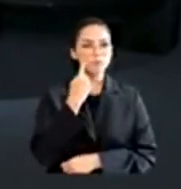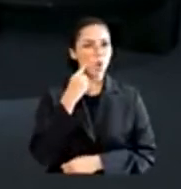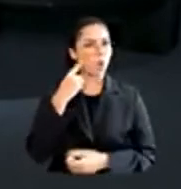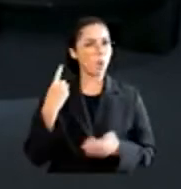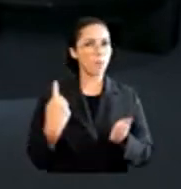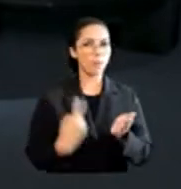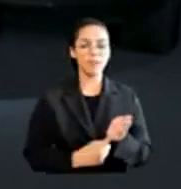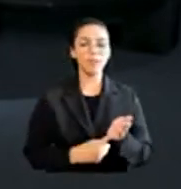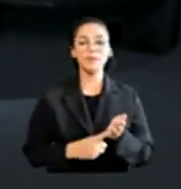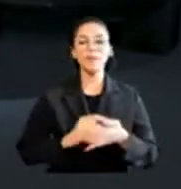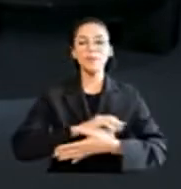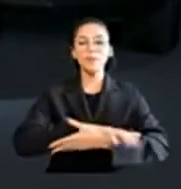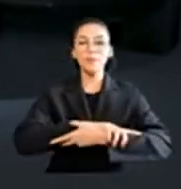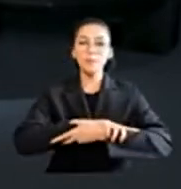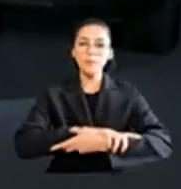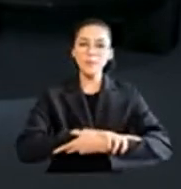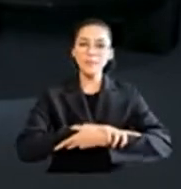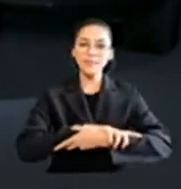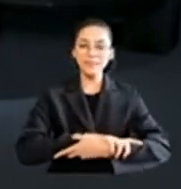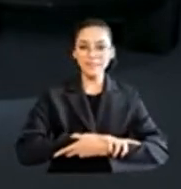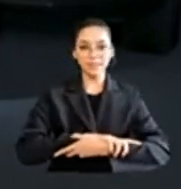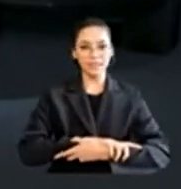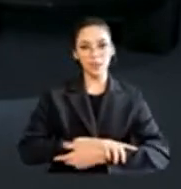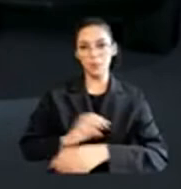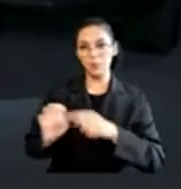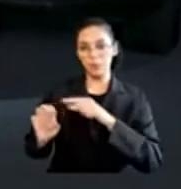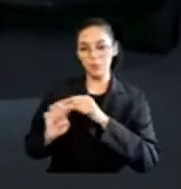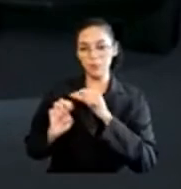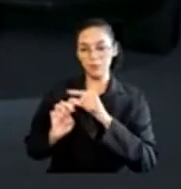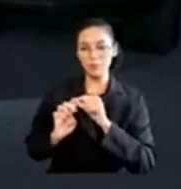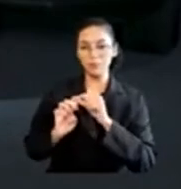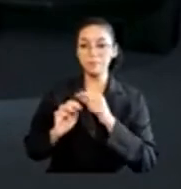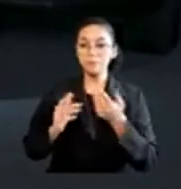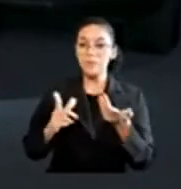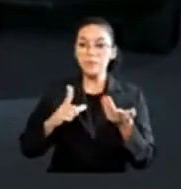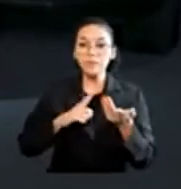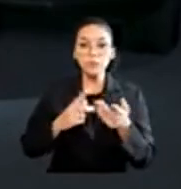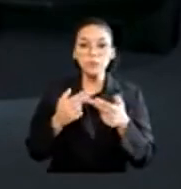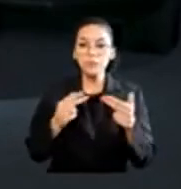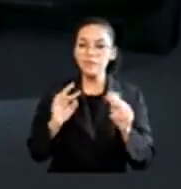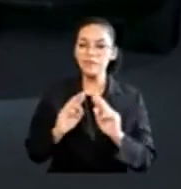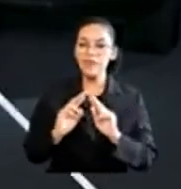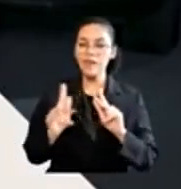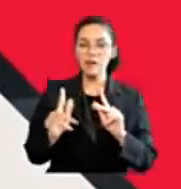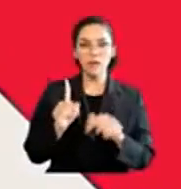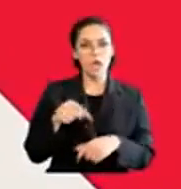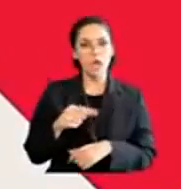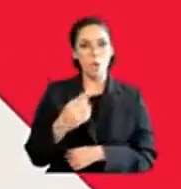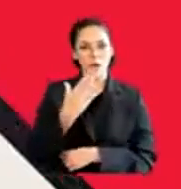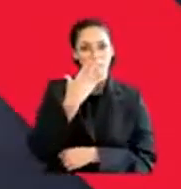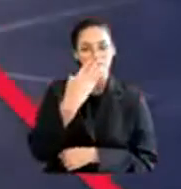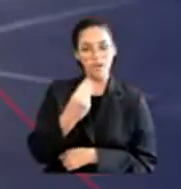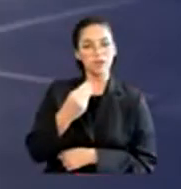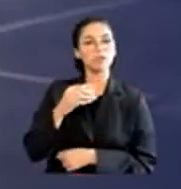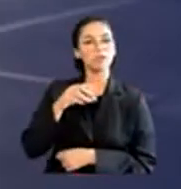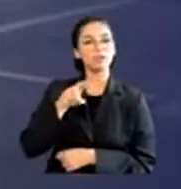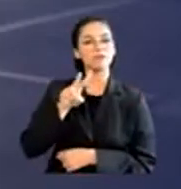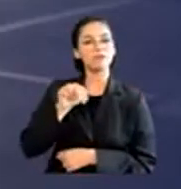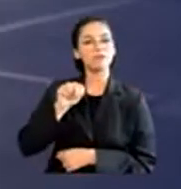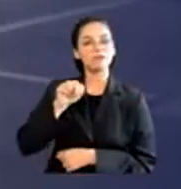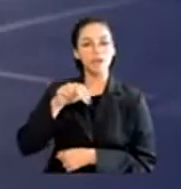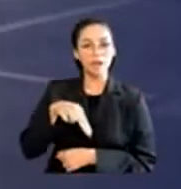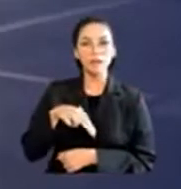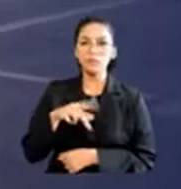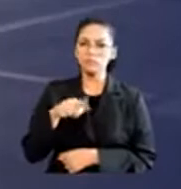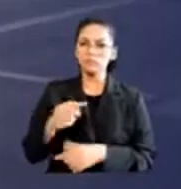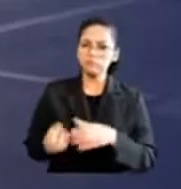dos empreendedores. O Scudo tem um grande diferencial. Além de ser uma van, um veículo que nasceu para trabalhar,